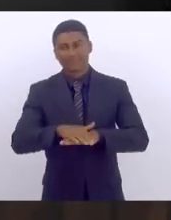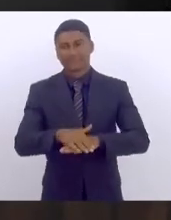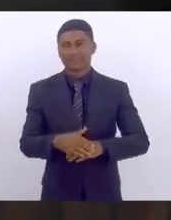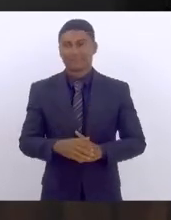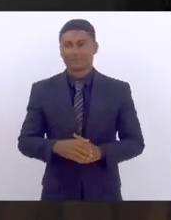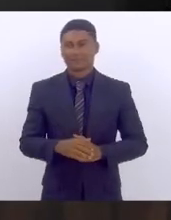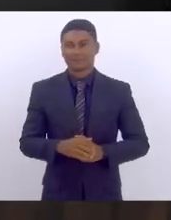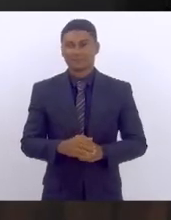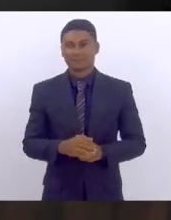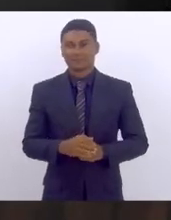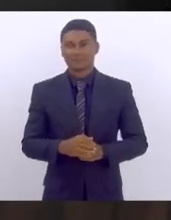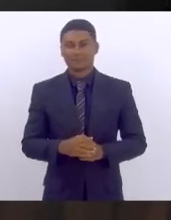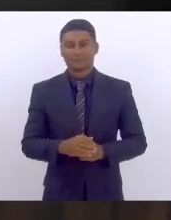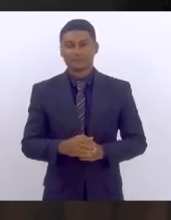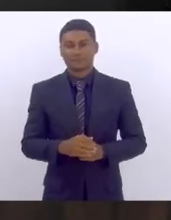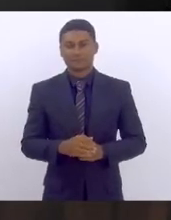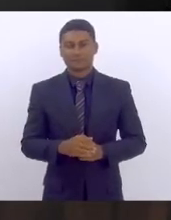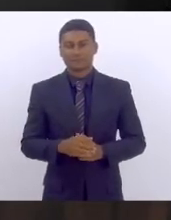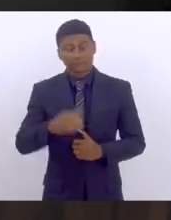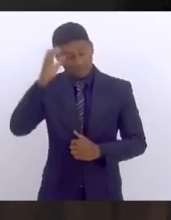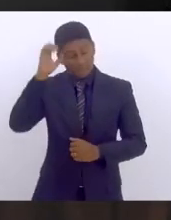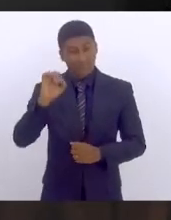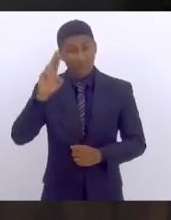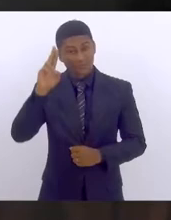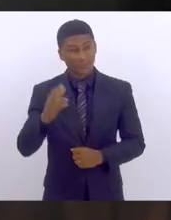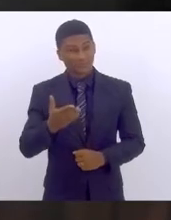tarde, presidente. Te ajudo.